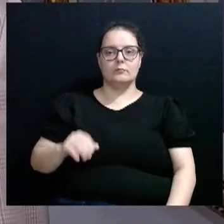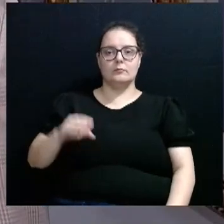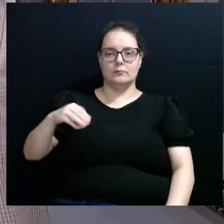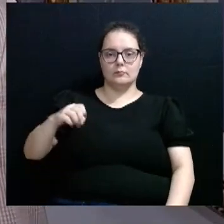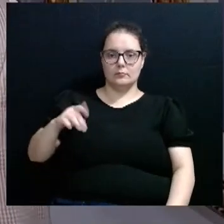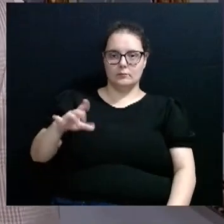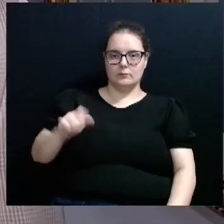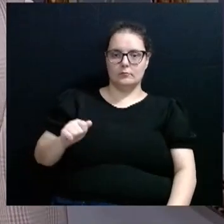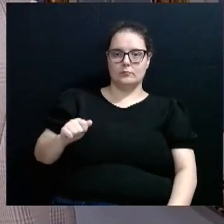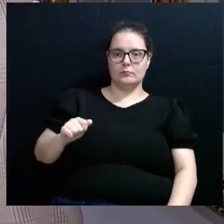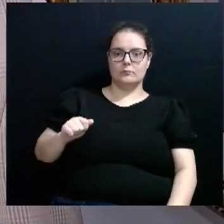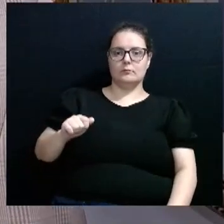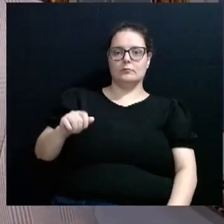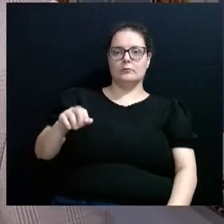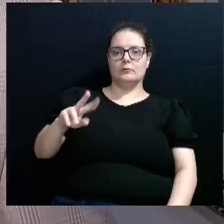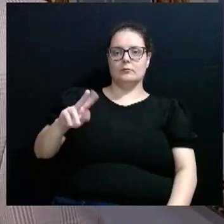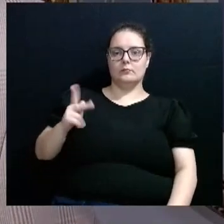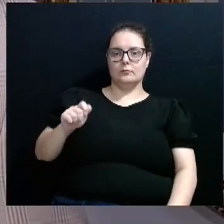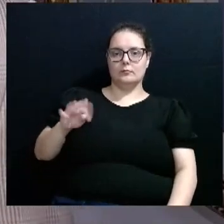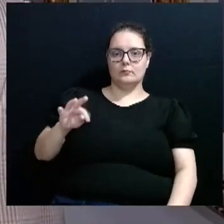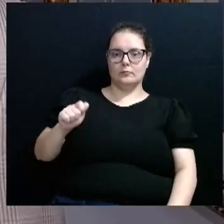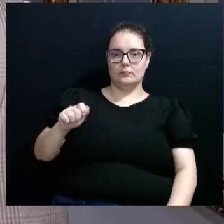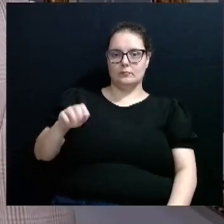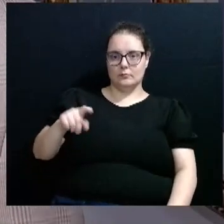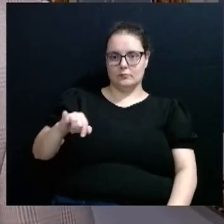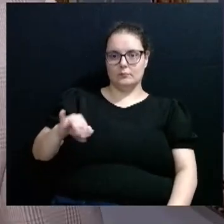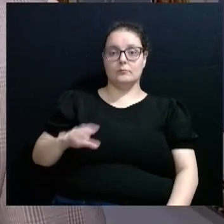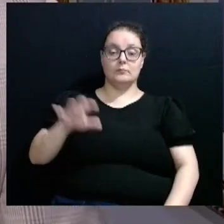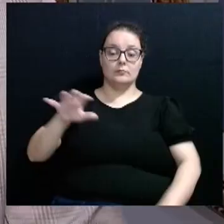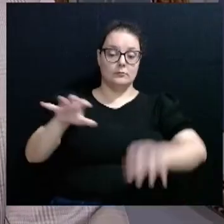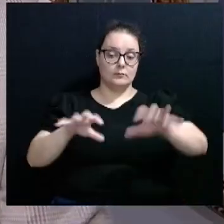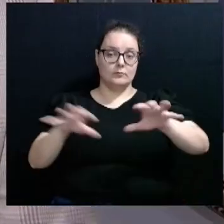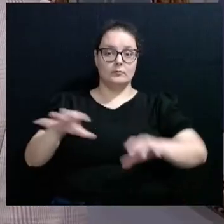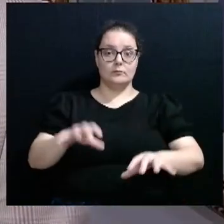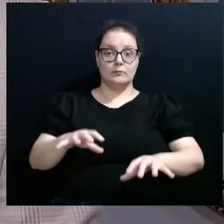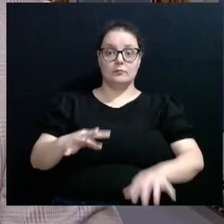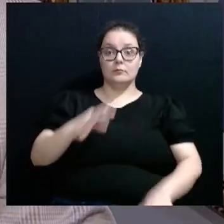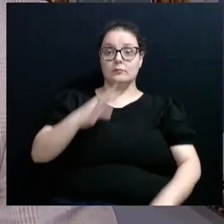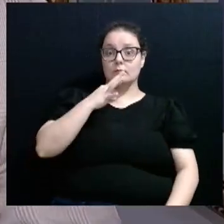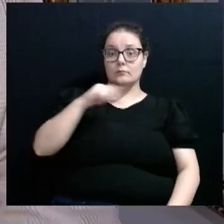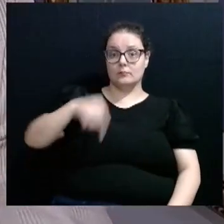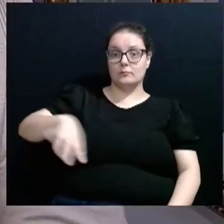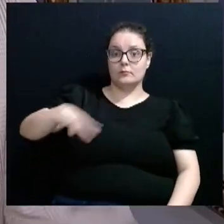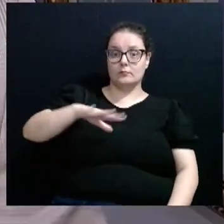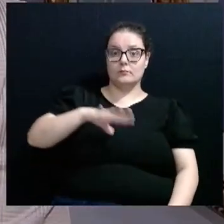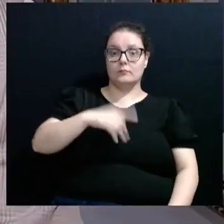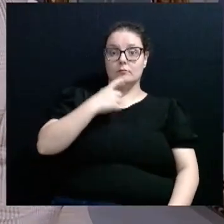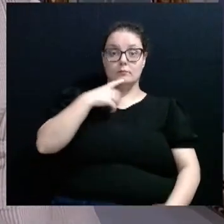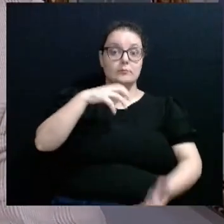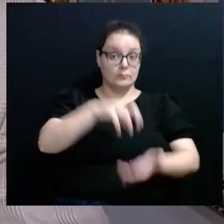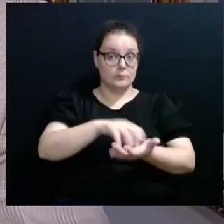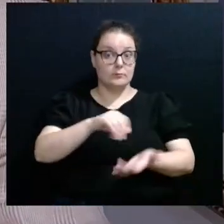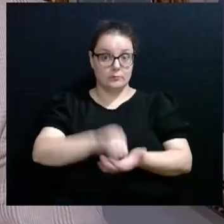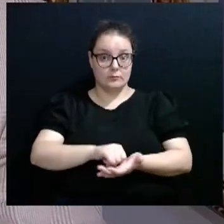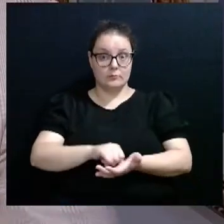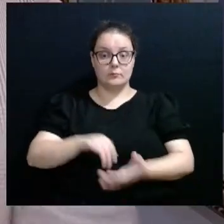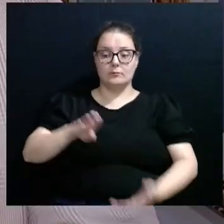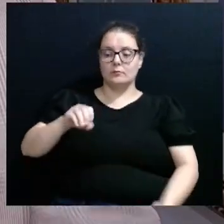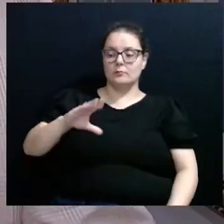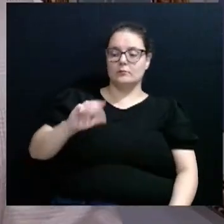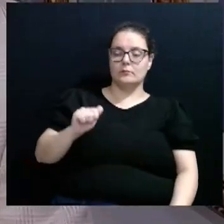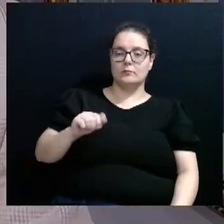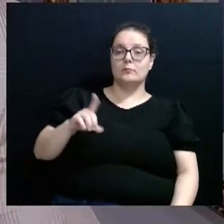apresentação, um mapa, por exemplo, ali, conhecido aqui em Campinas, né, da região do centro, conhecida como Boca do Lixo. Como que